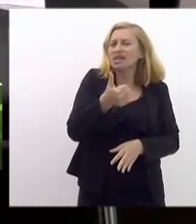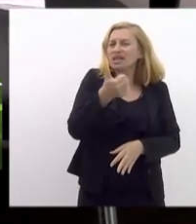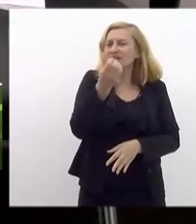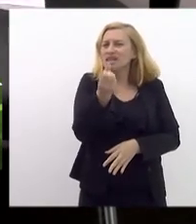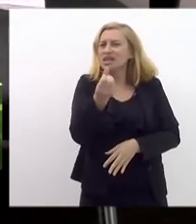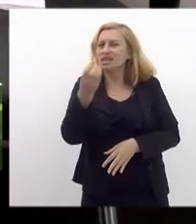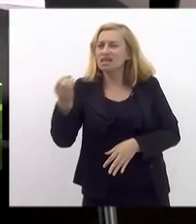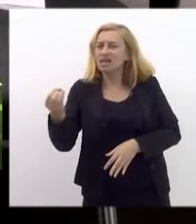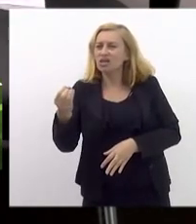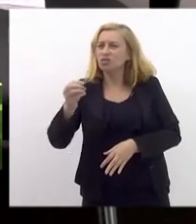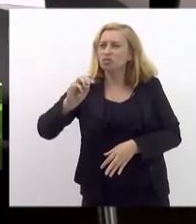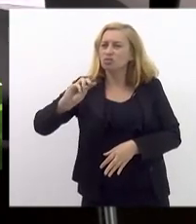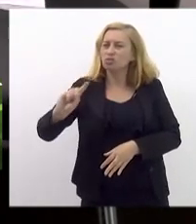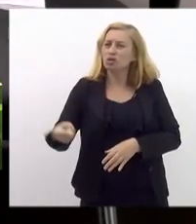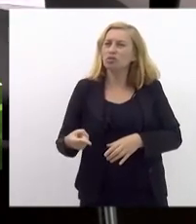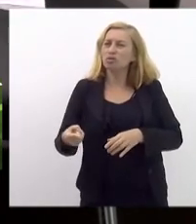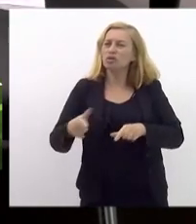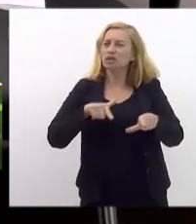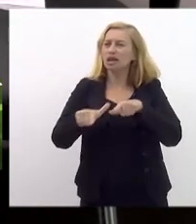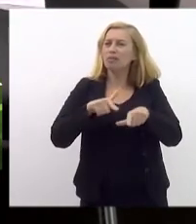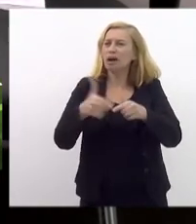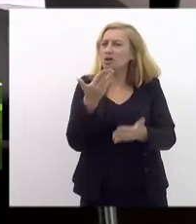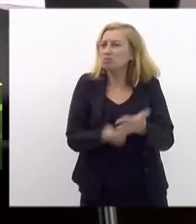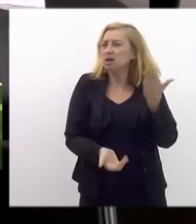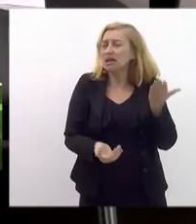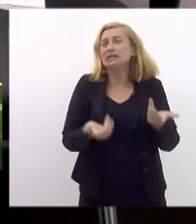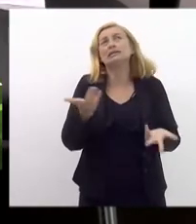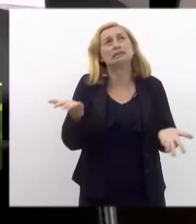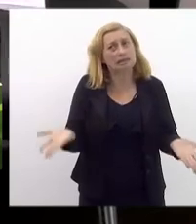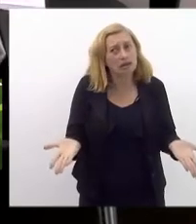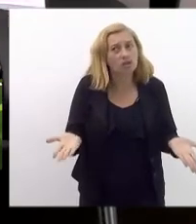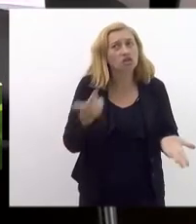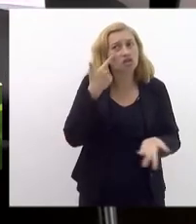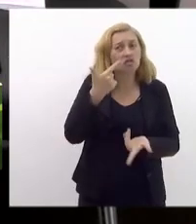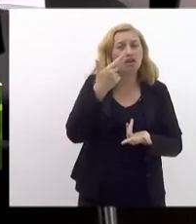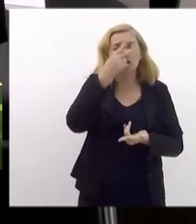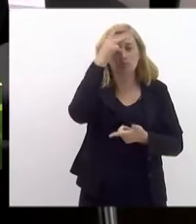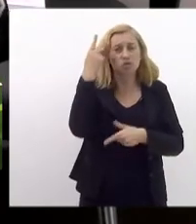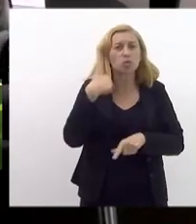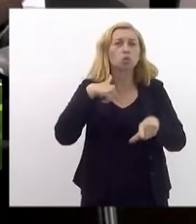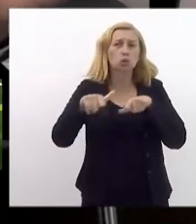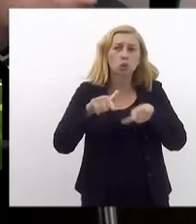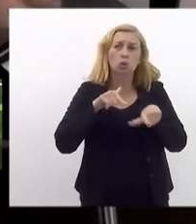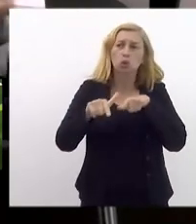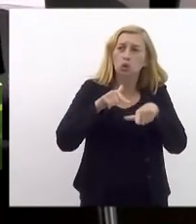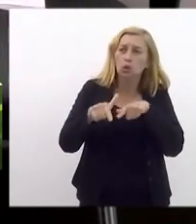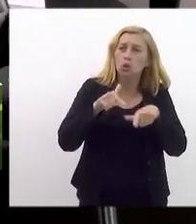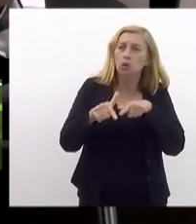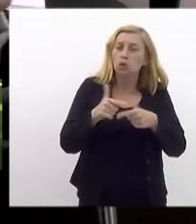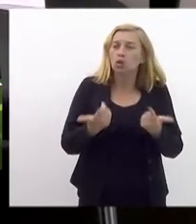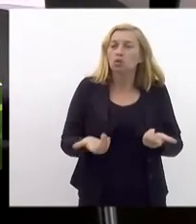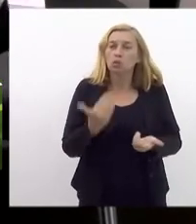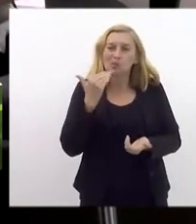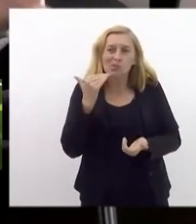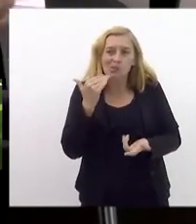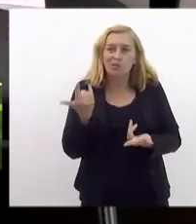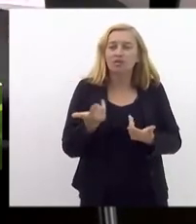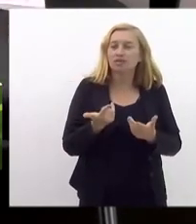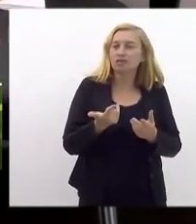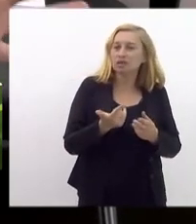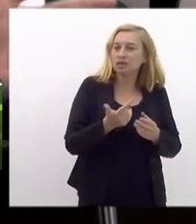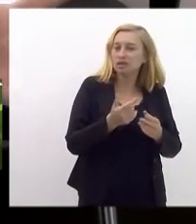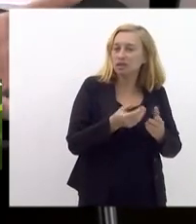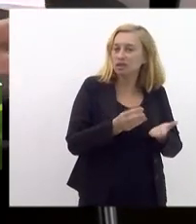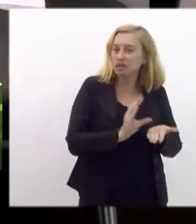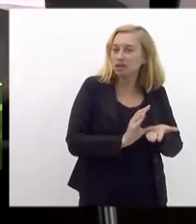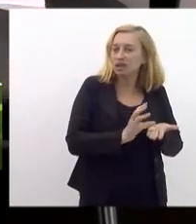no Estado do Rio de Janeiro, né? Efetivamente. E a gente vê o pessoal trabalhando aí com funções precarizadas, como entregadores e